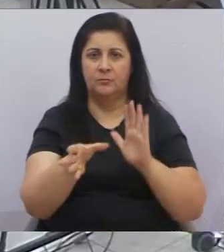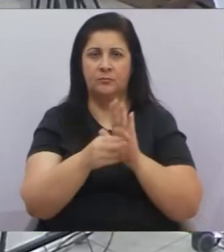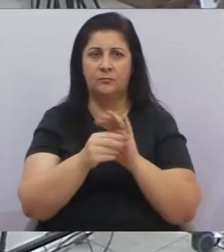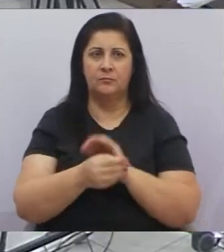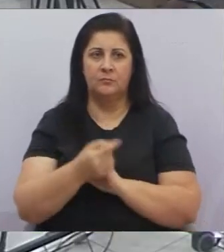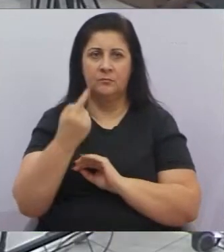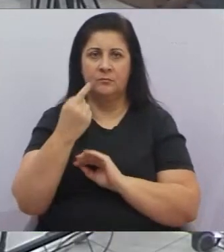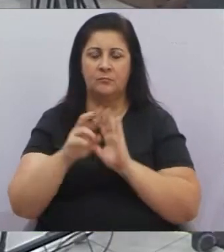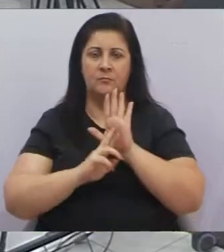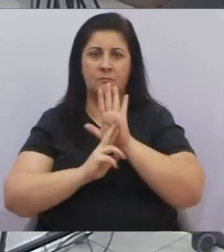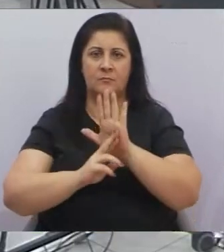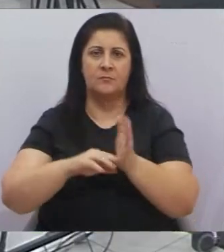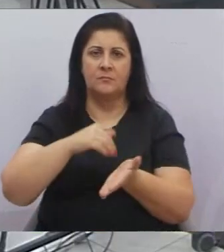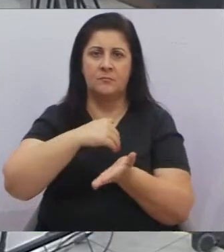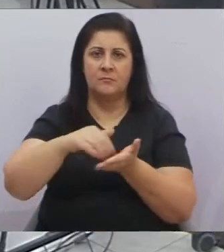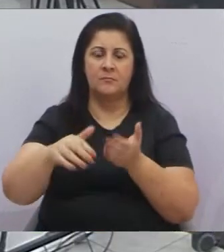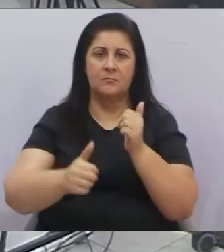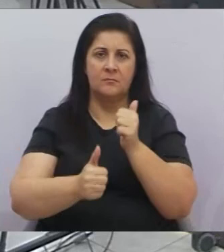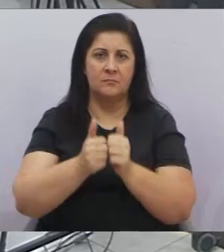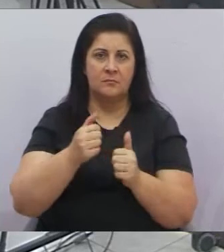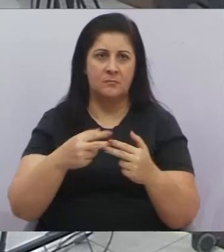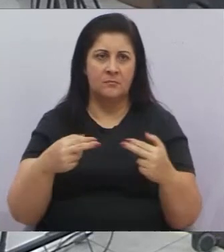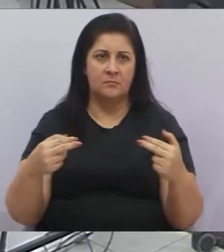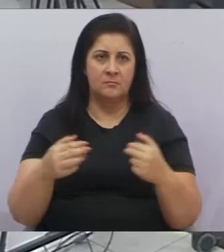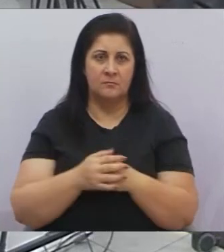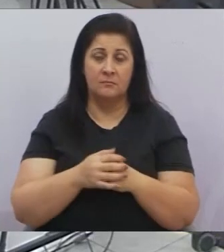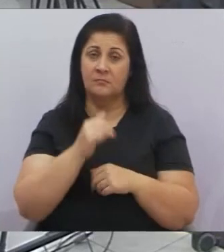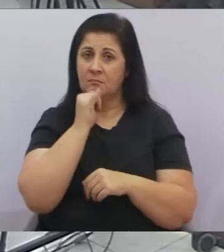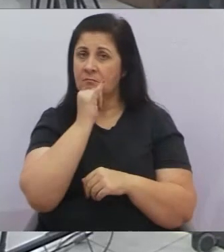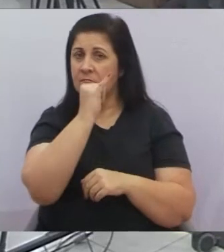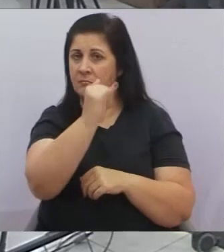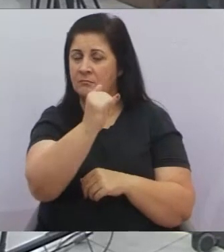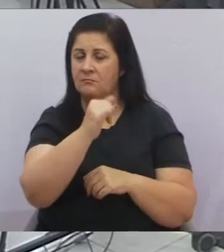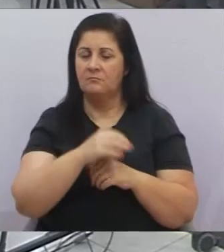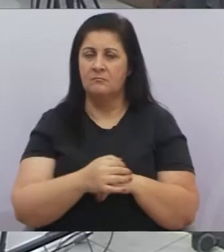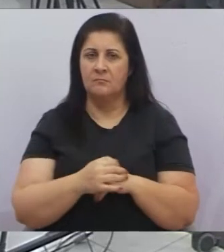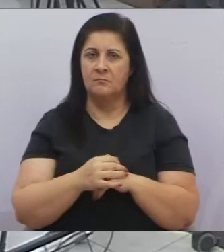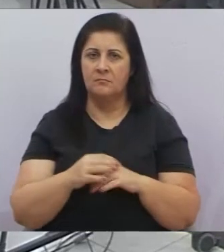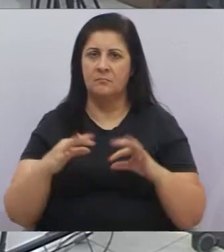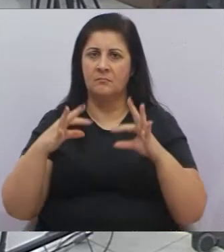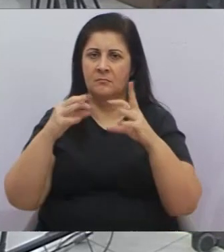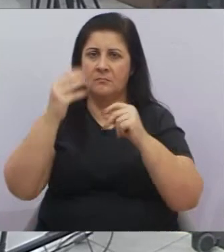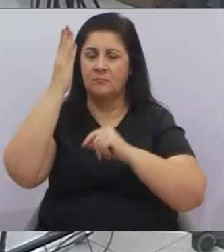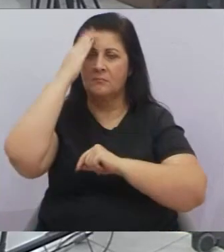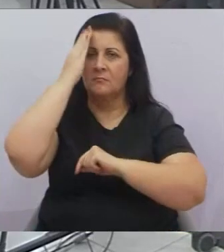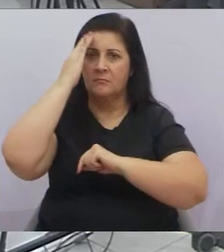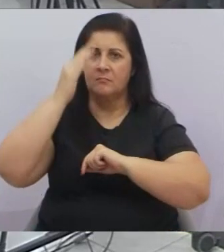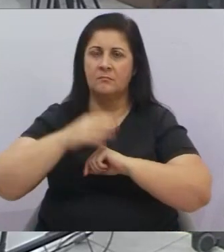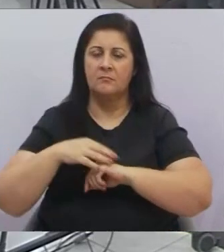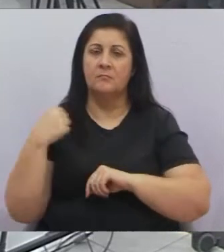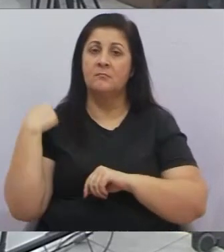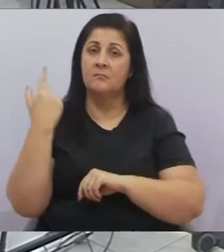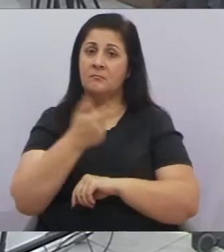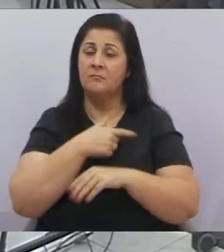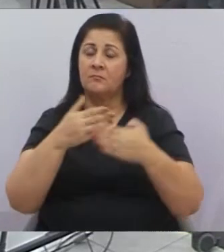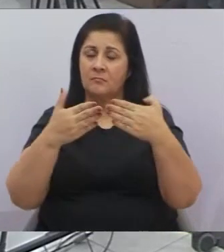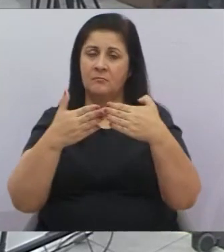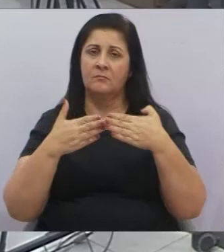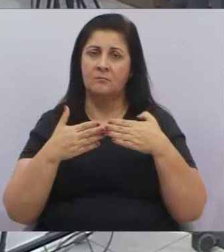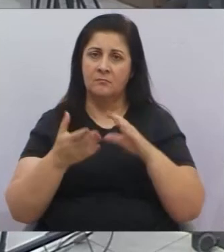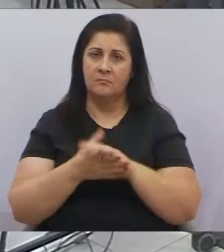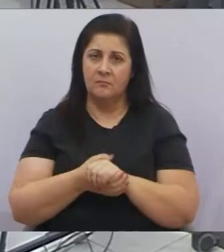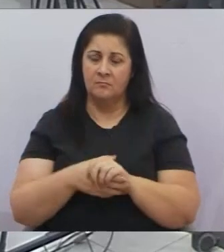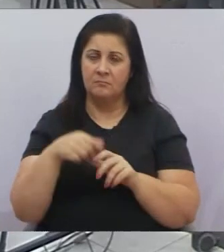representante da Secretaria de Esporte e Recreação, deixar aqui gravado isso, para que todos possam saber que nós colocamos aqui